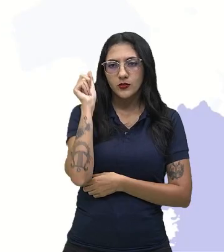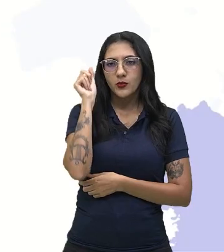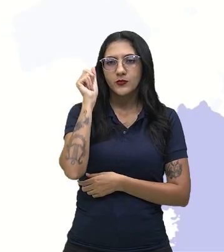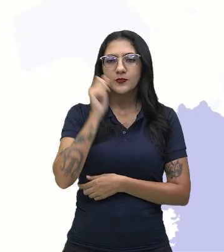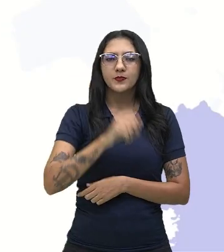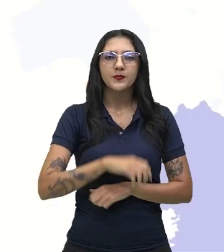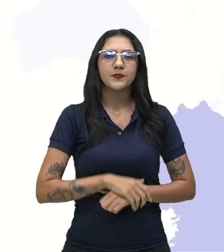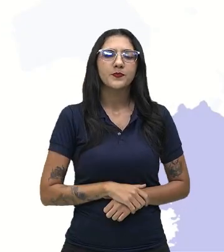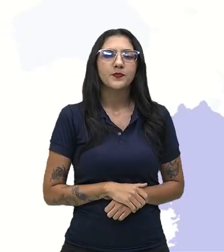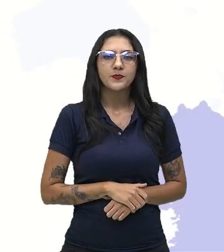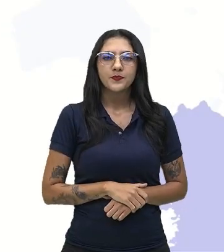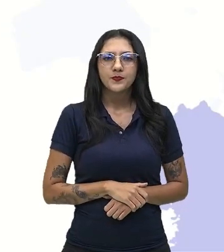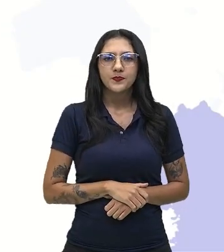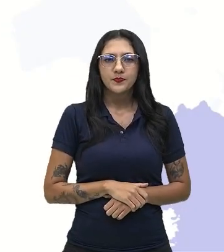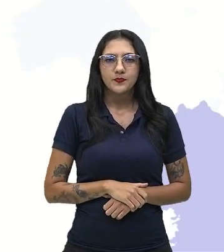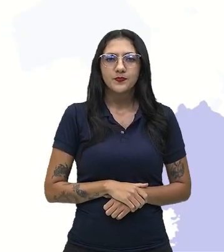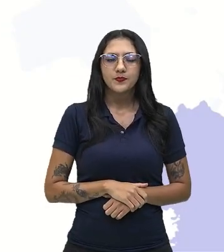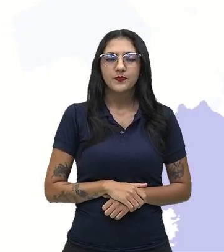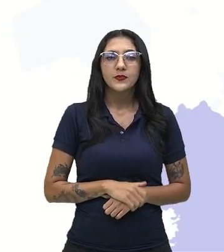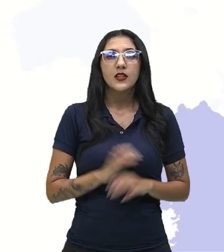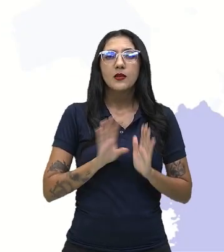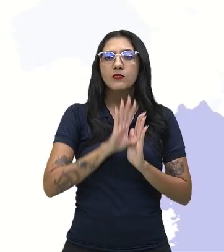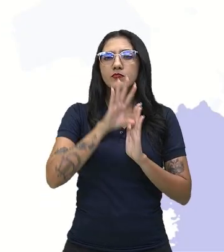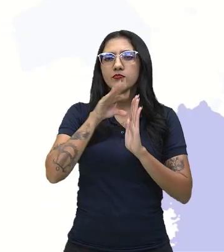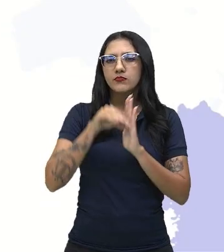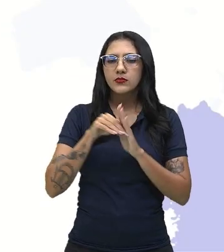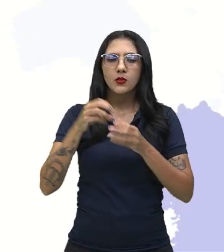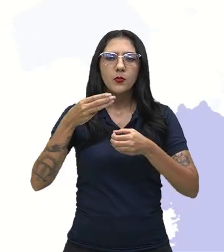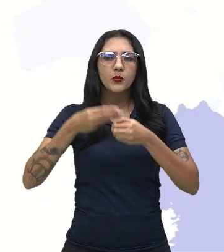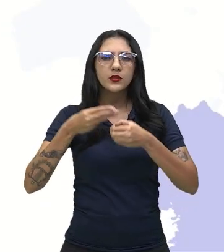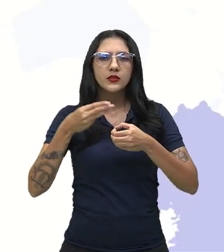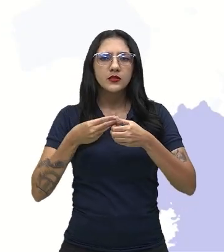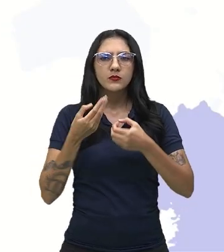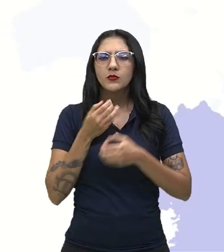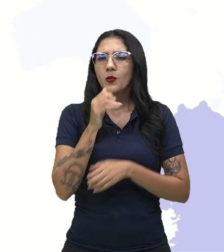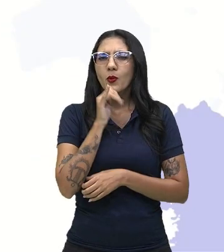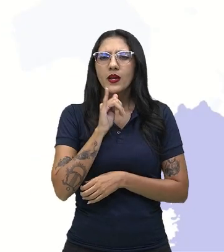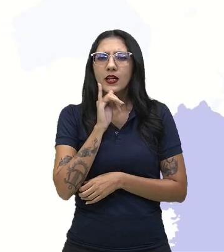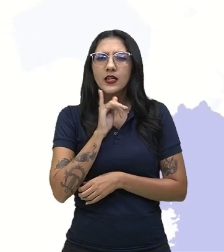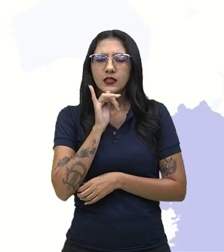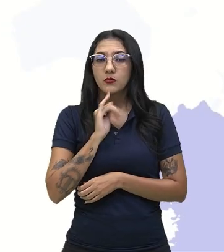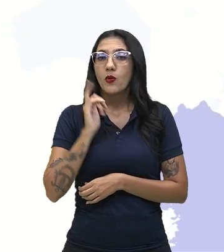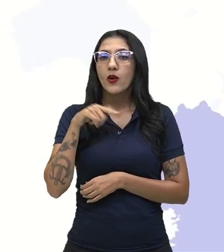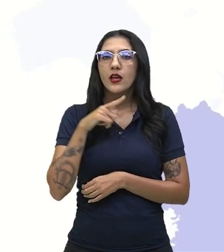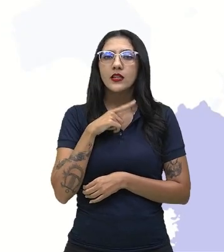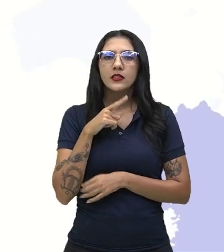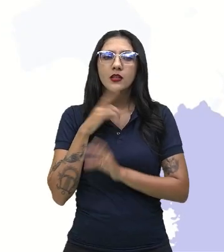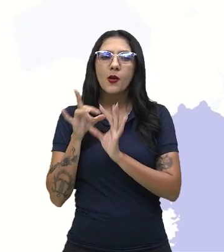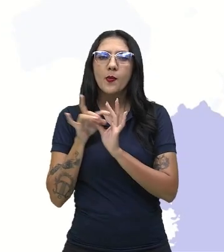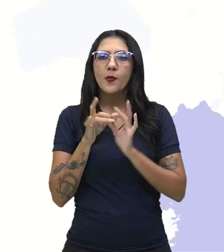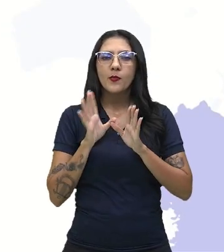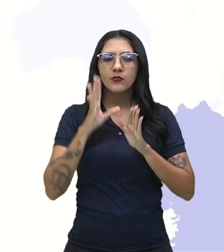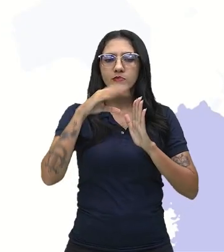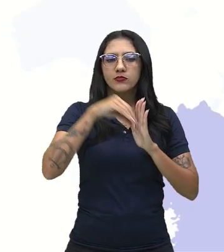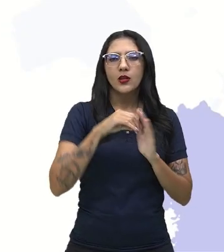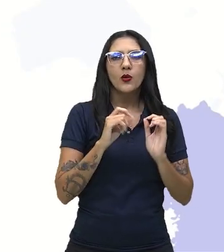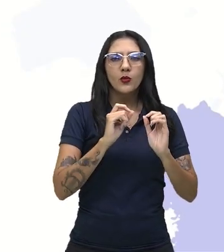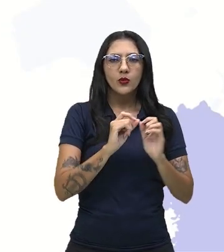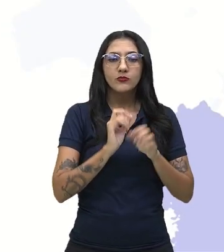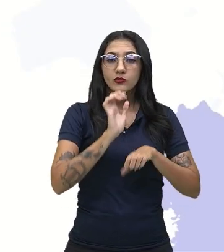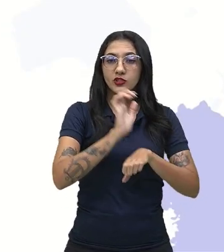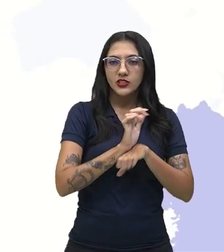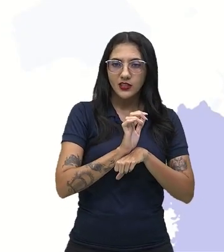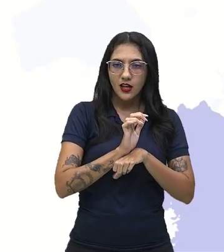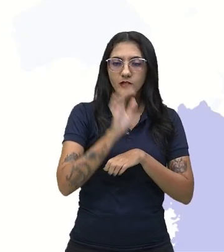entenderem. E aí nós temos um exemplo de um município. Esse município ele vai estar inserido onde? Dentro do estado que é